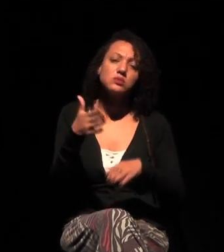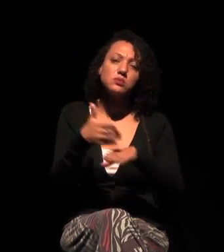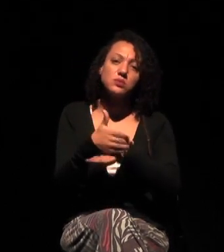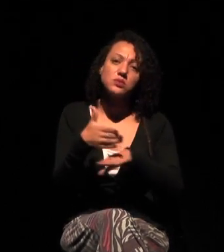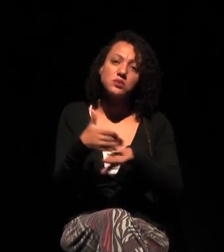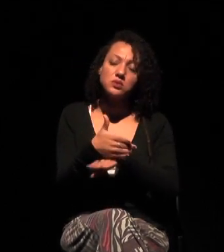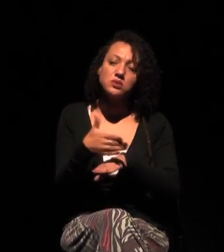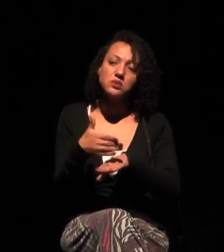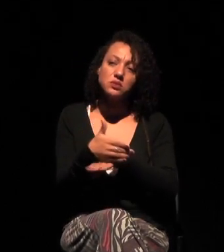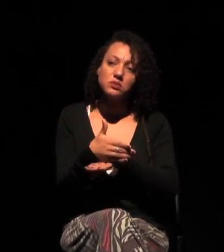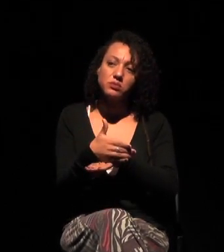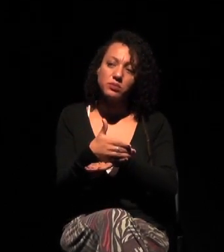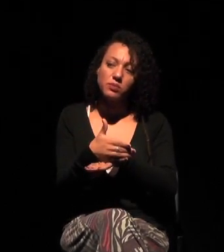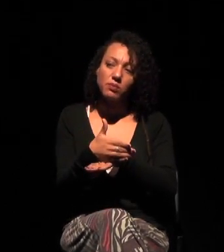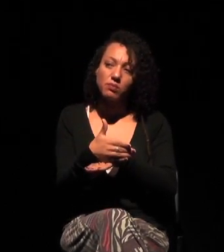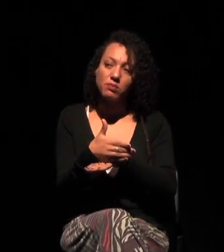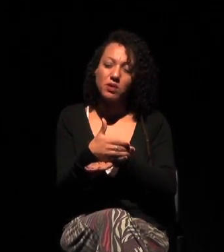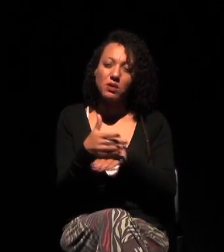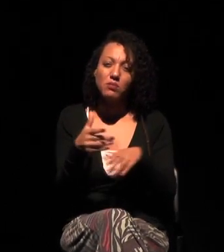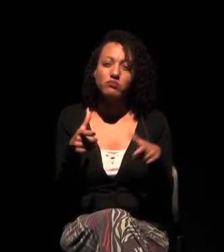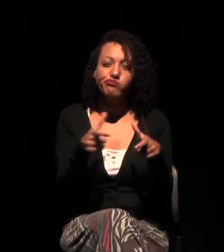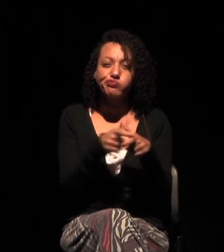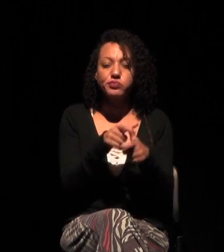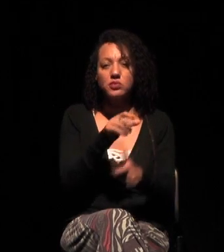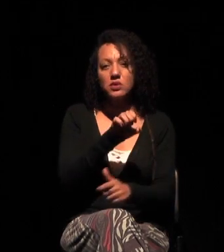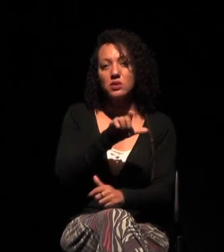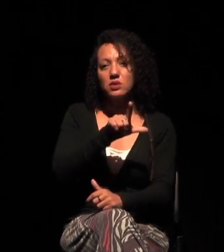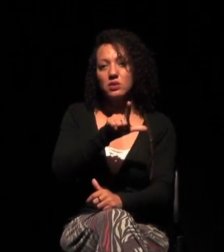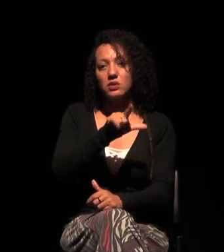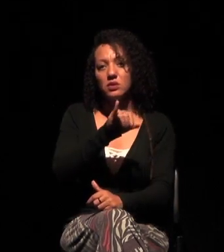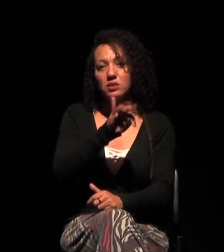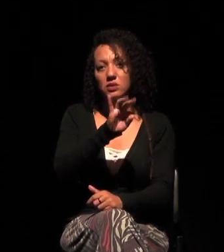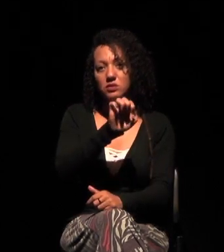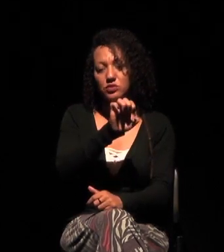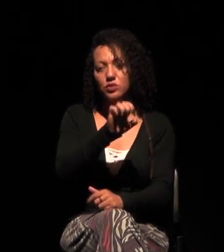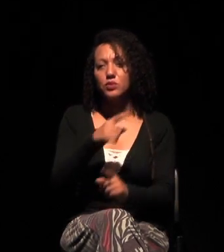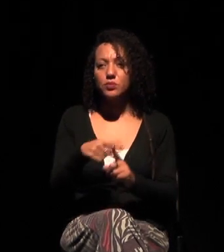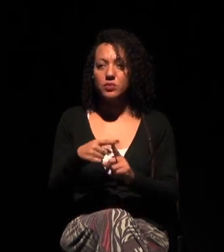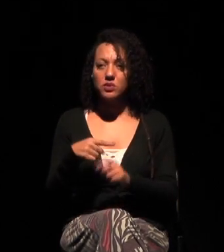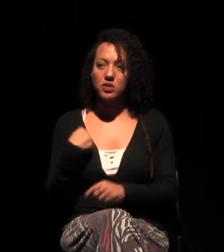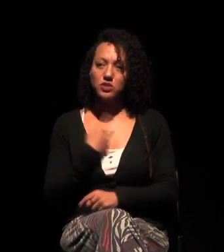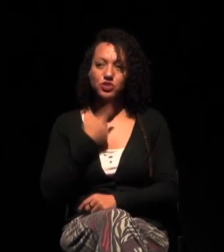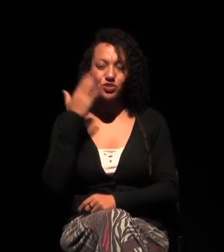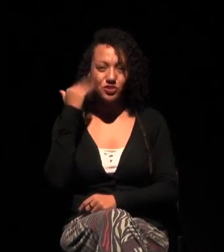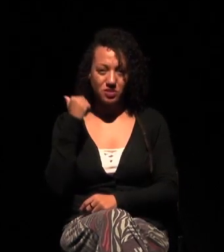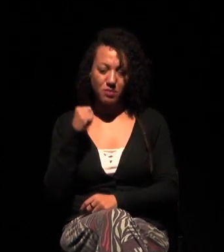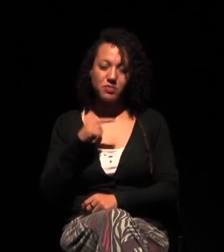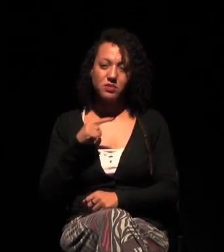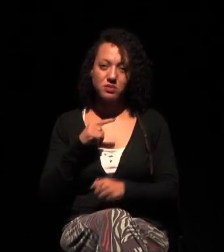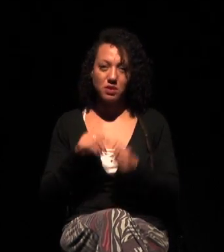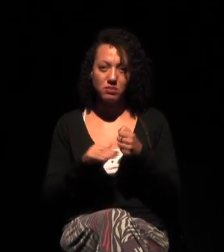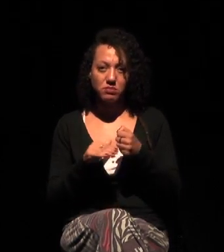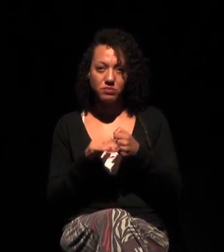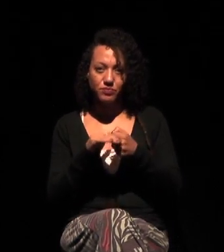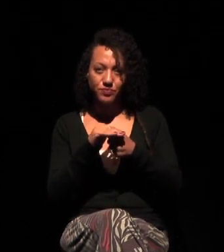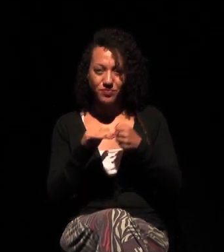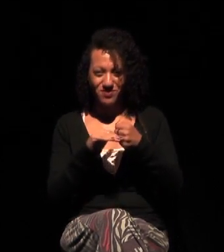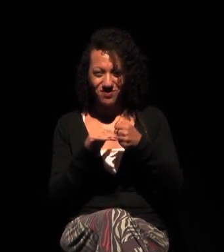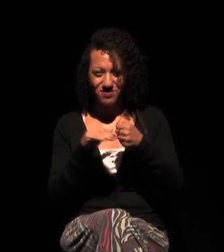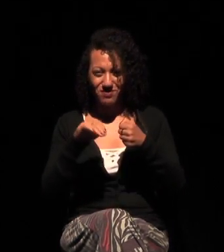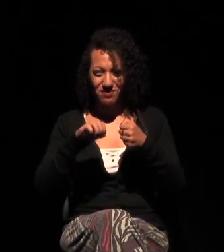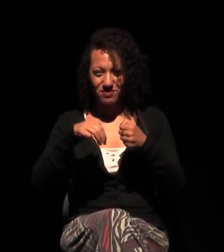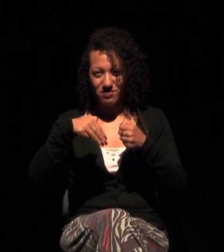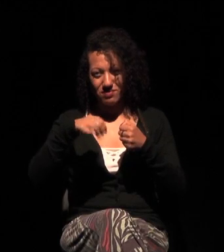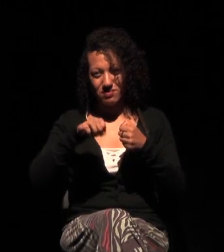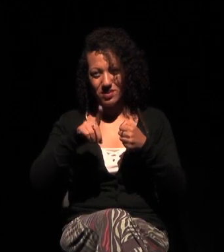uma de uma elita porque não maio como todos sabemos as classes médias não é que sustentarão é